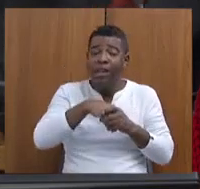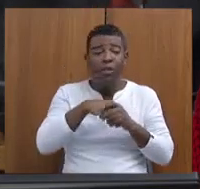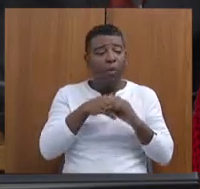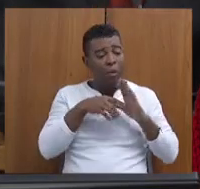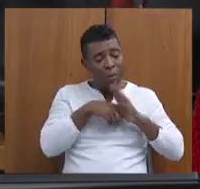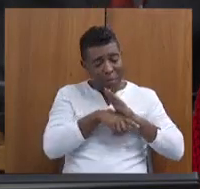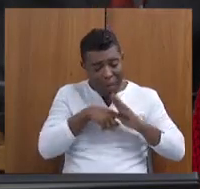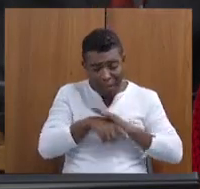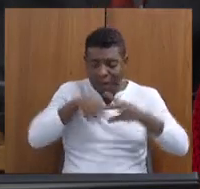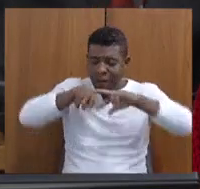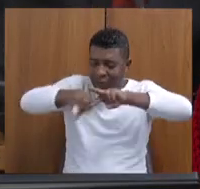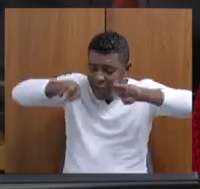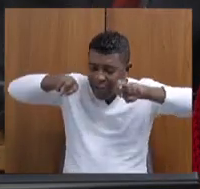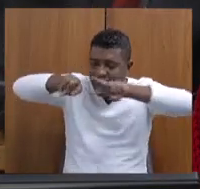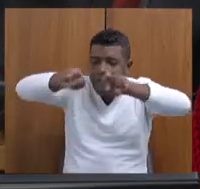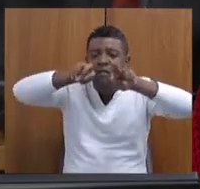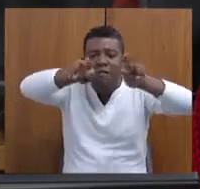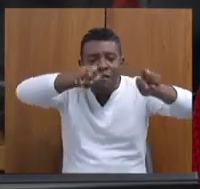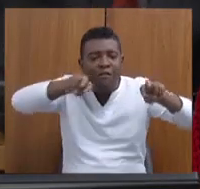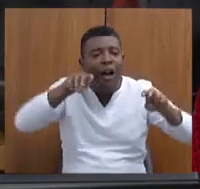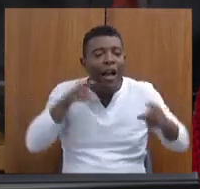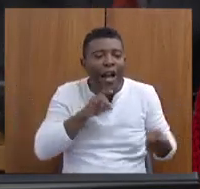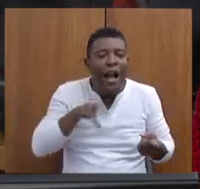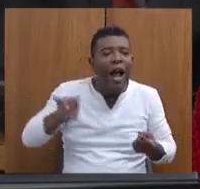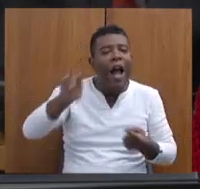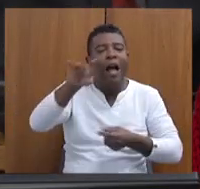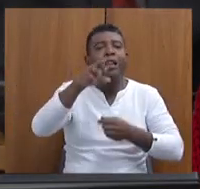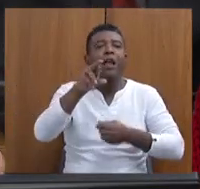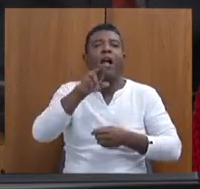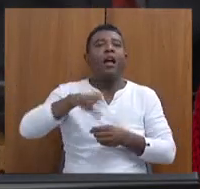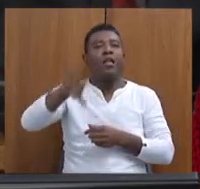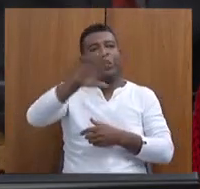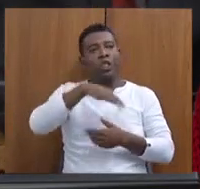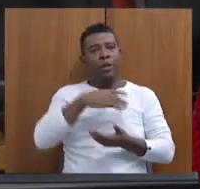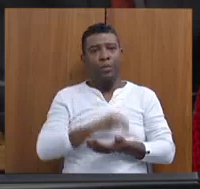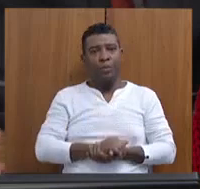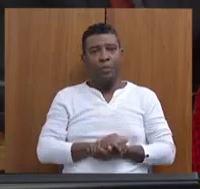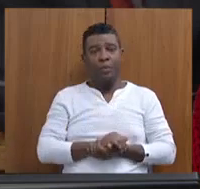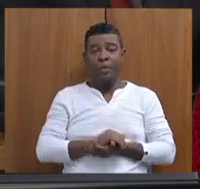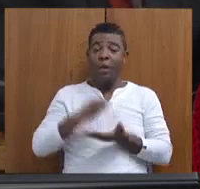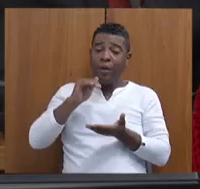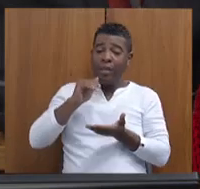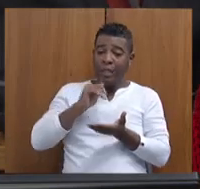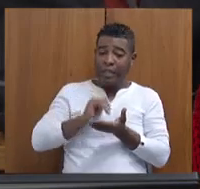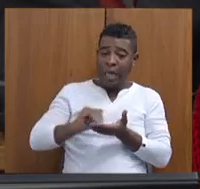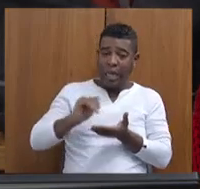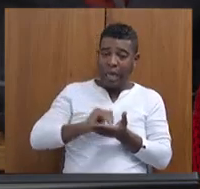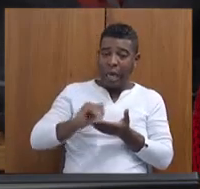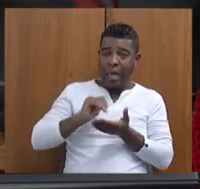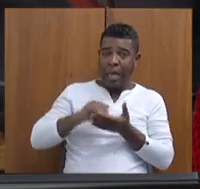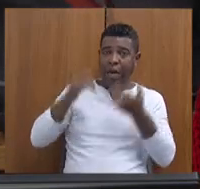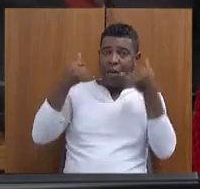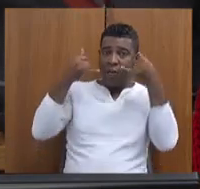de cada região então a secretaria da fazenda ela tem aquele a missão dela arrecadar né o governo